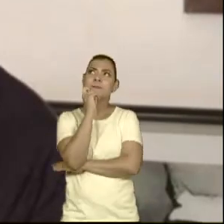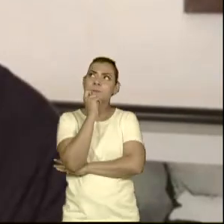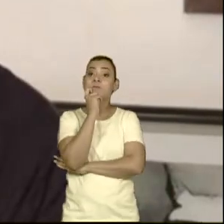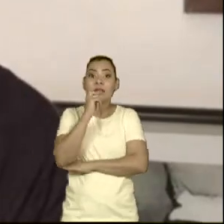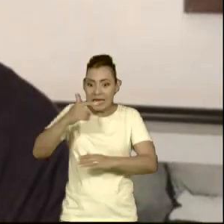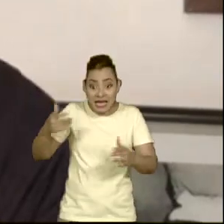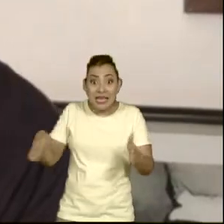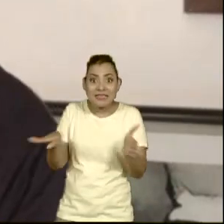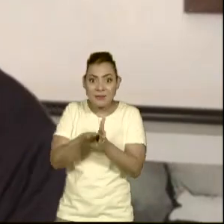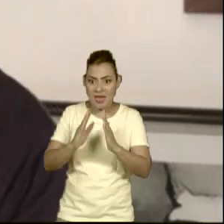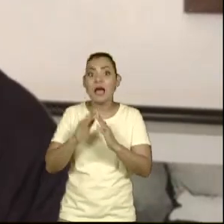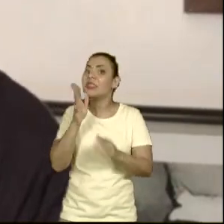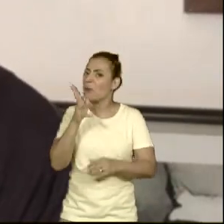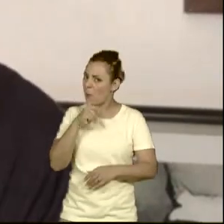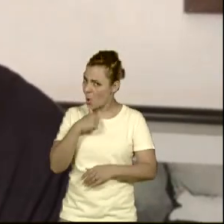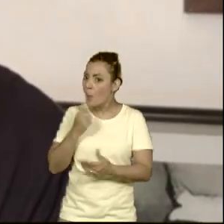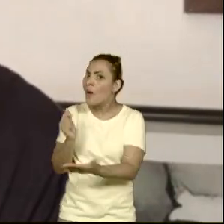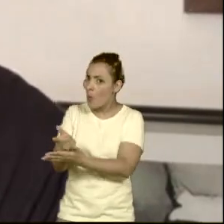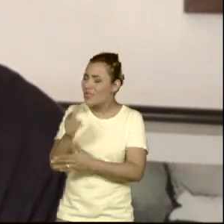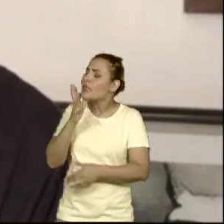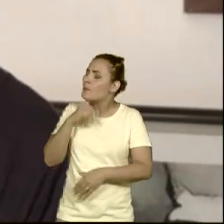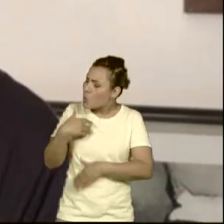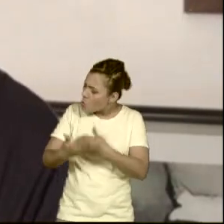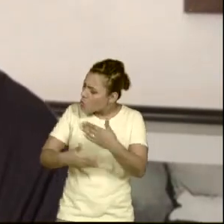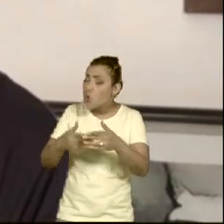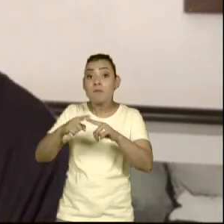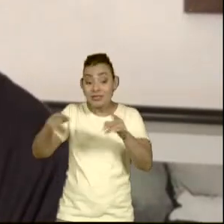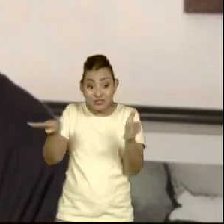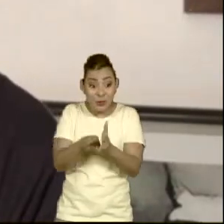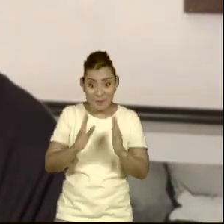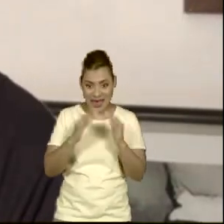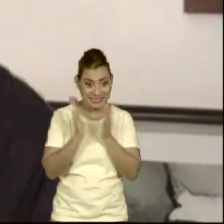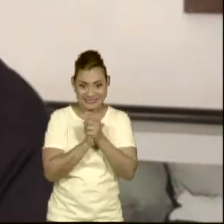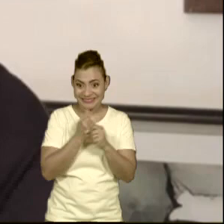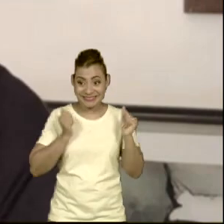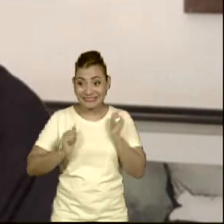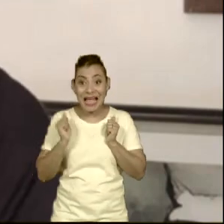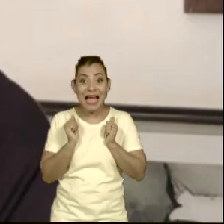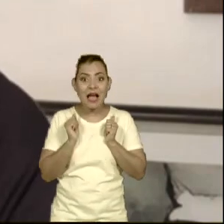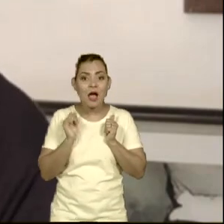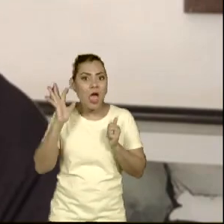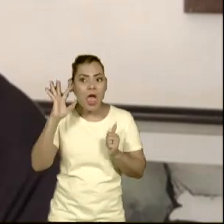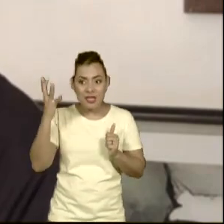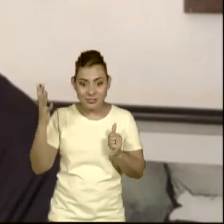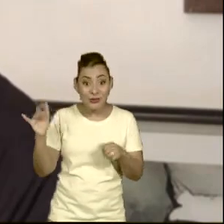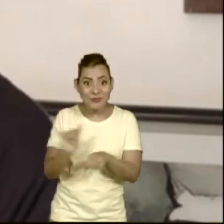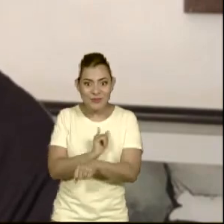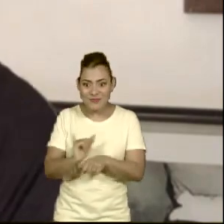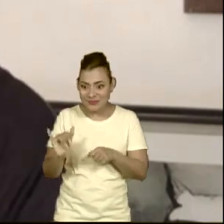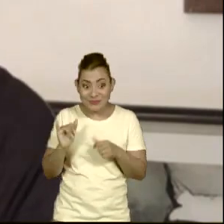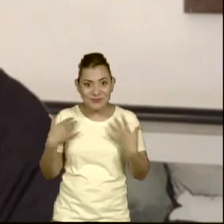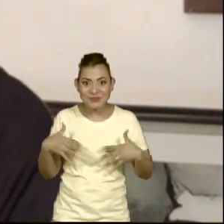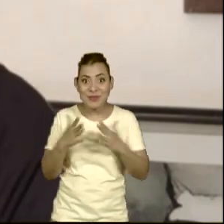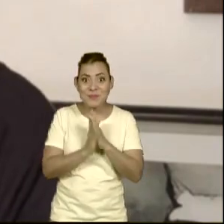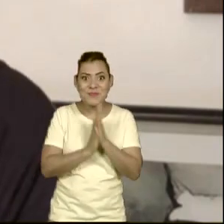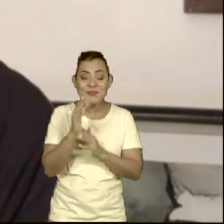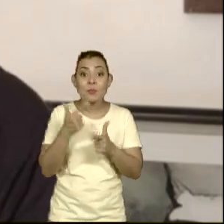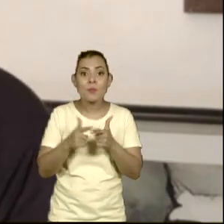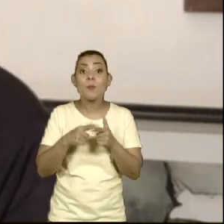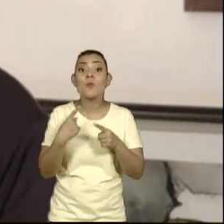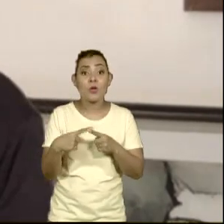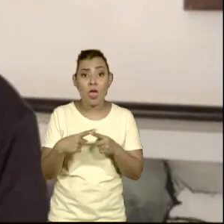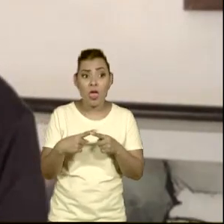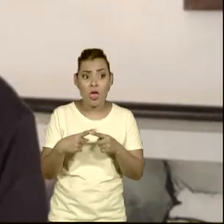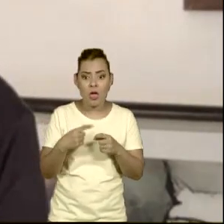chegou esse aparelho na minha casa, demorou, quando ele finalmente chegou na minha casa, foi uma das soluções dos problemas que eu tinha. Por quê? Eu